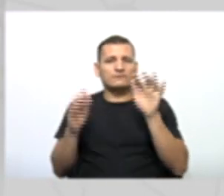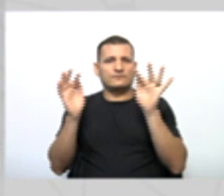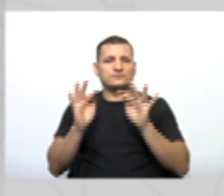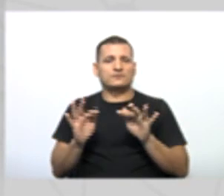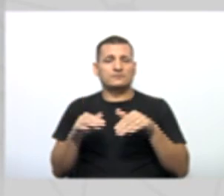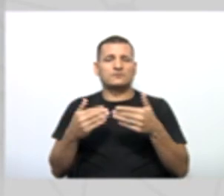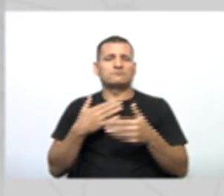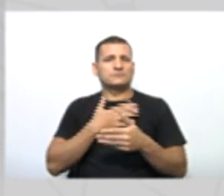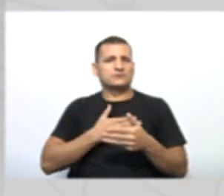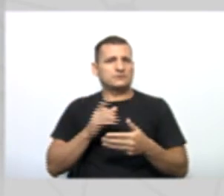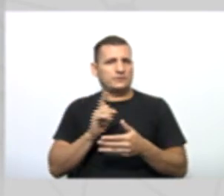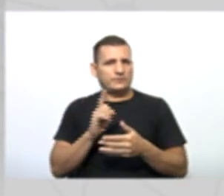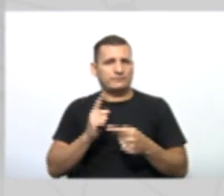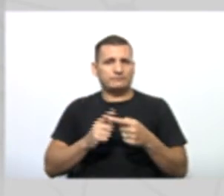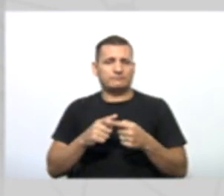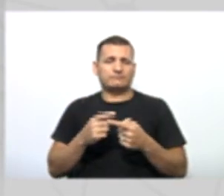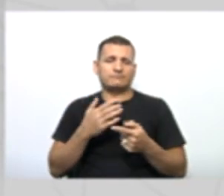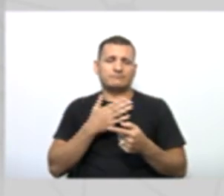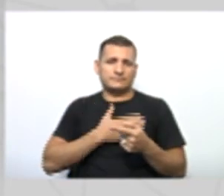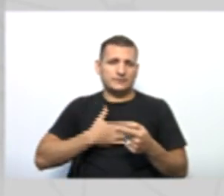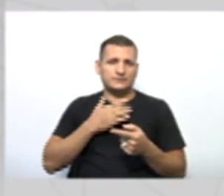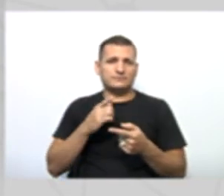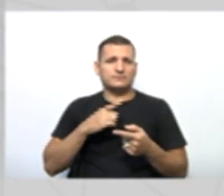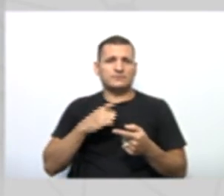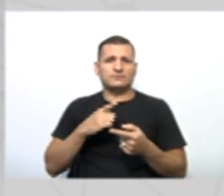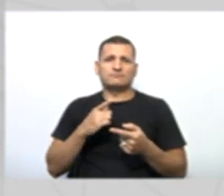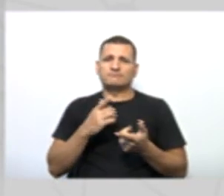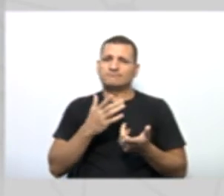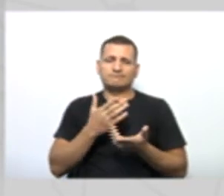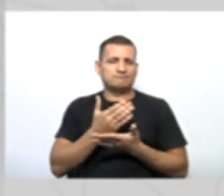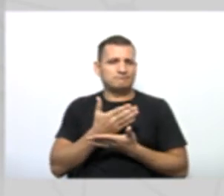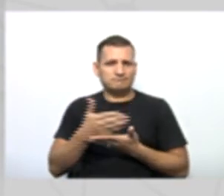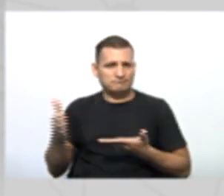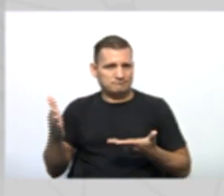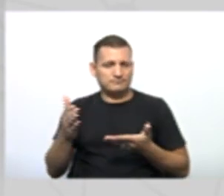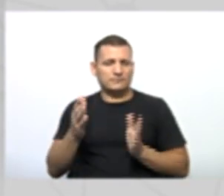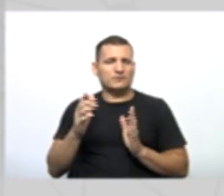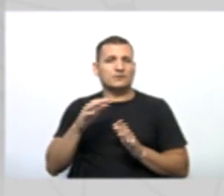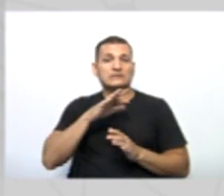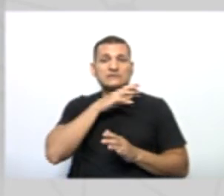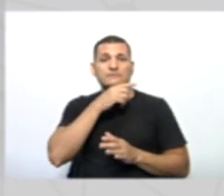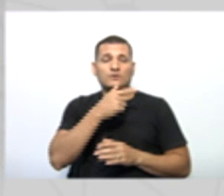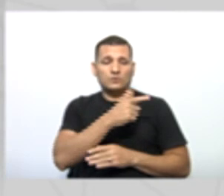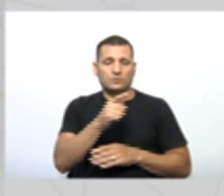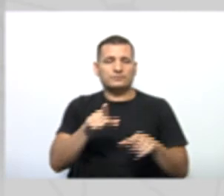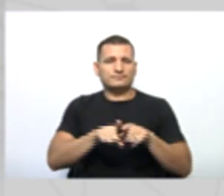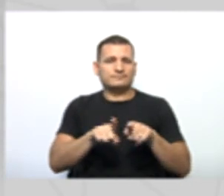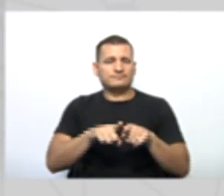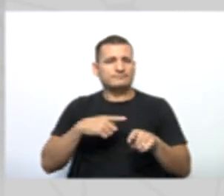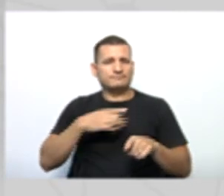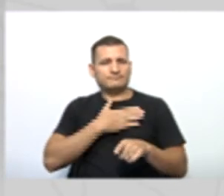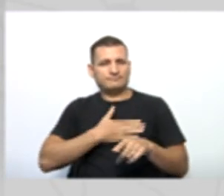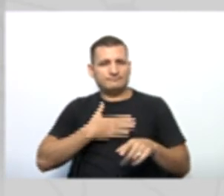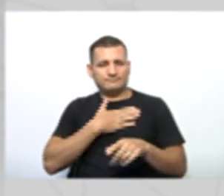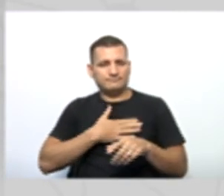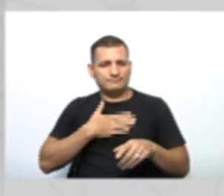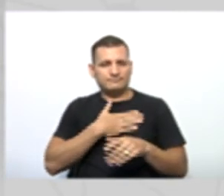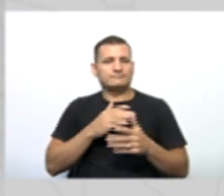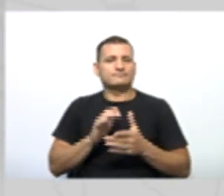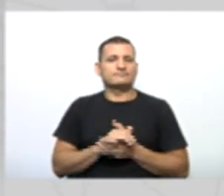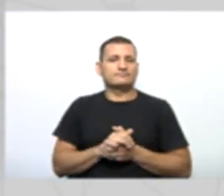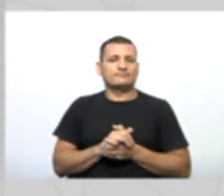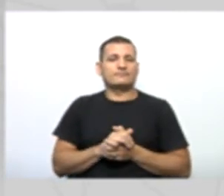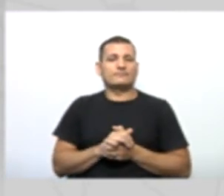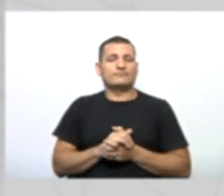prazer não é, porque prazer é passageiro, então, e os animais, os outros animais, também têm esses prazeres. As honras também